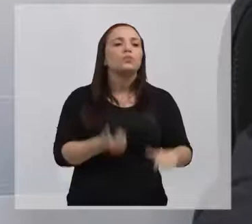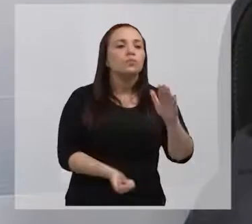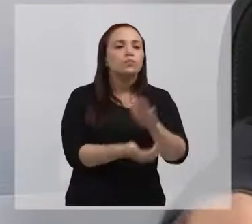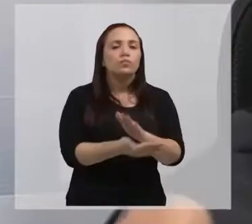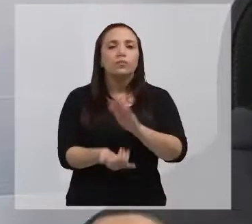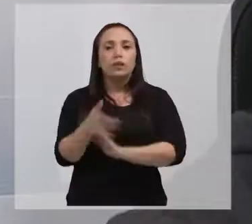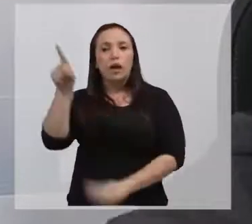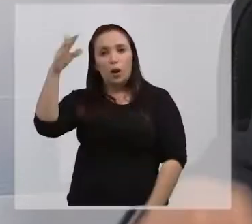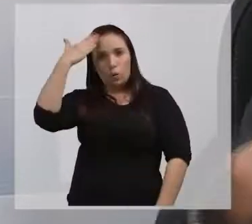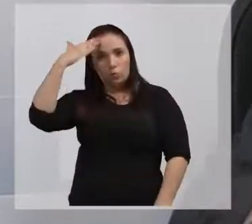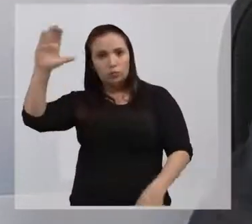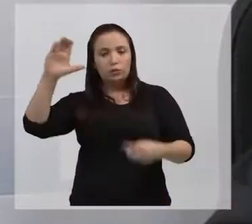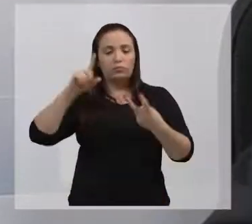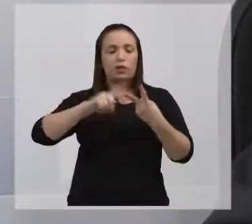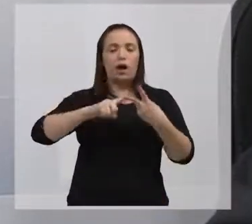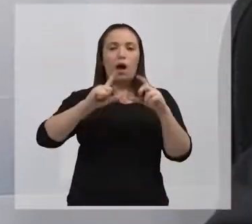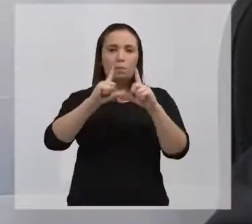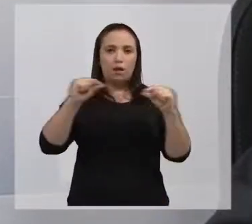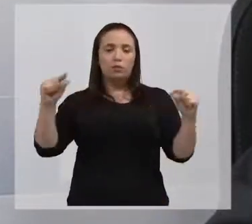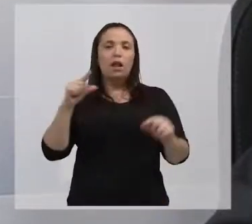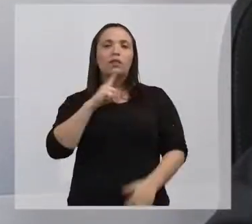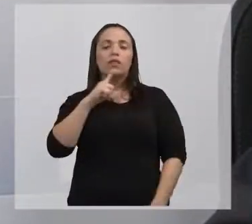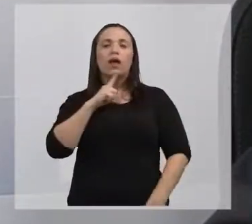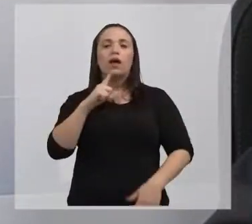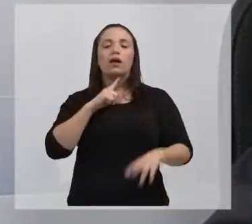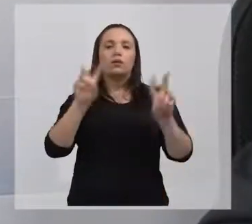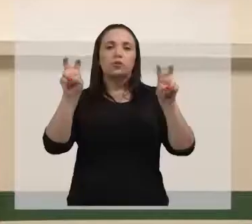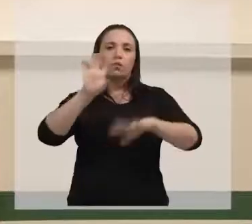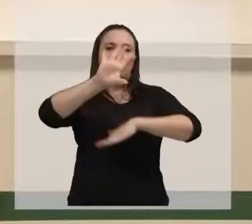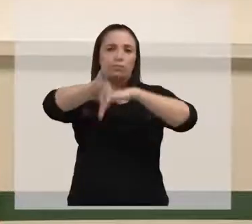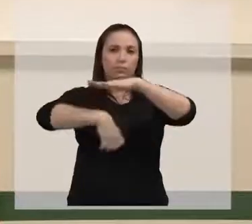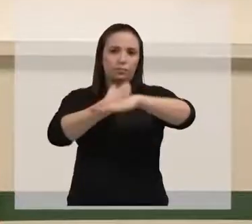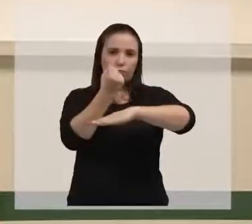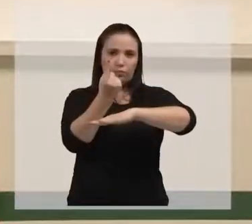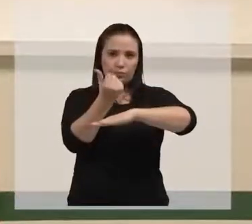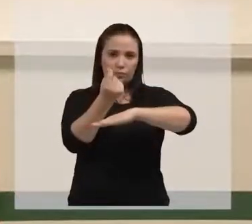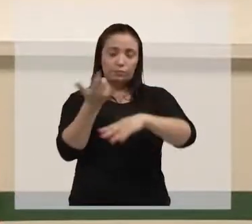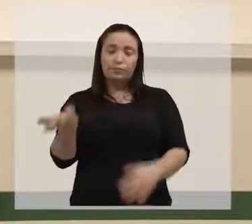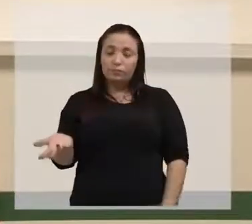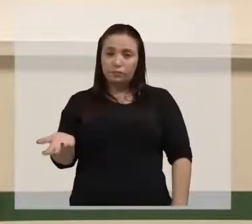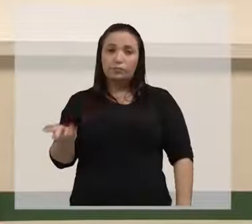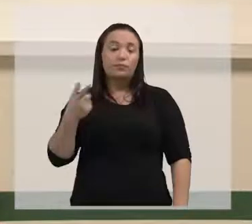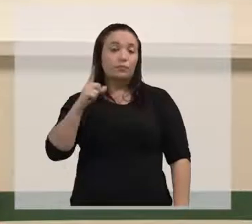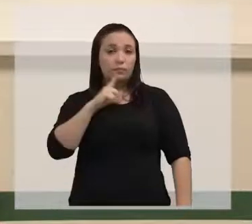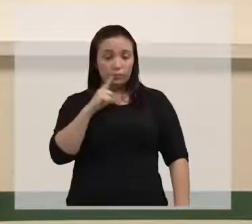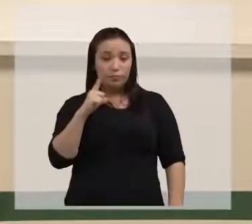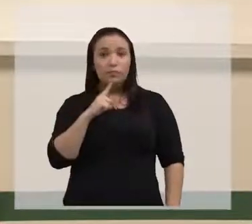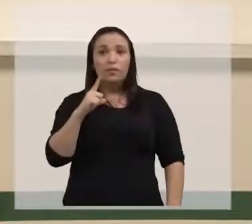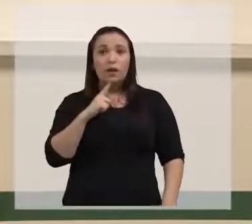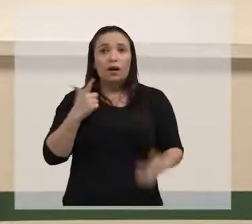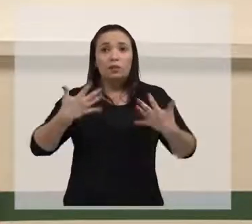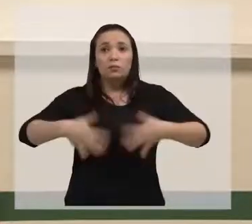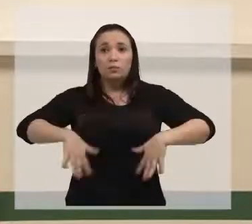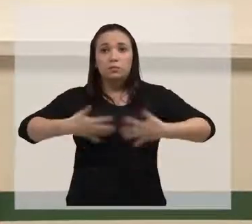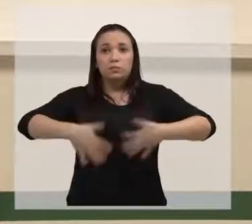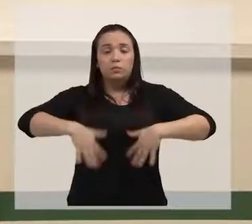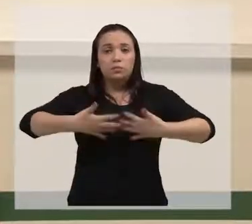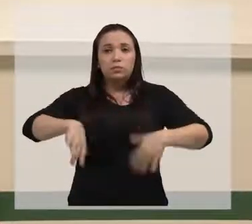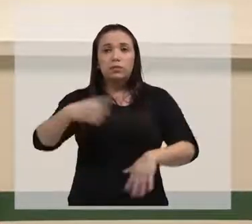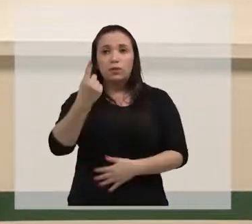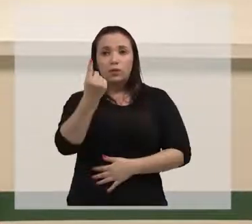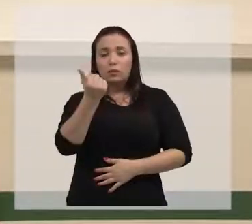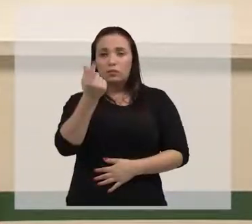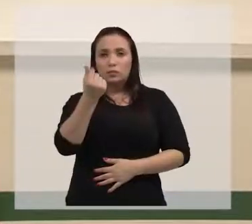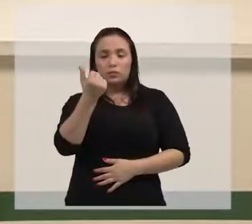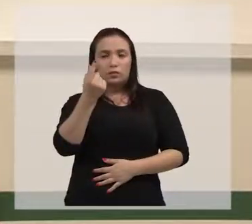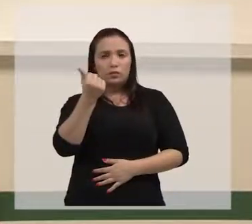em Curitiba como em Brasília, o processo do Lava Jato. É aquilo que a gente falou aqui, né, Luiz? Os milhões... Ele deu uma entrevista.